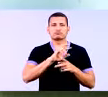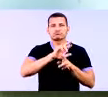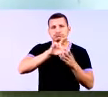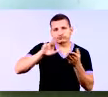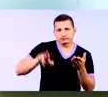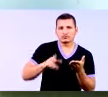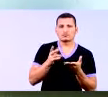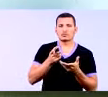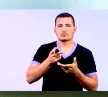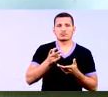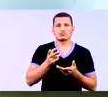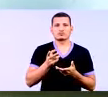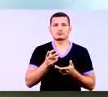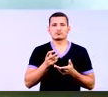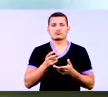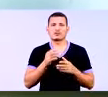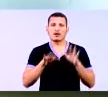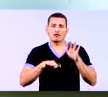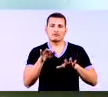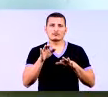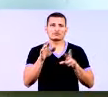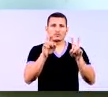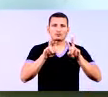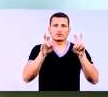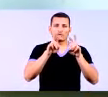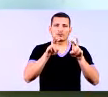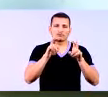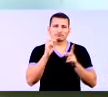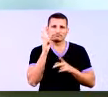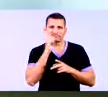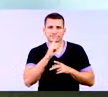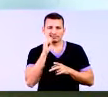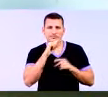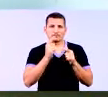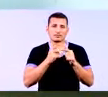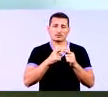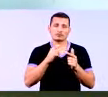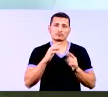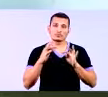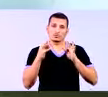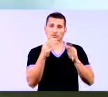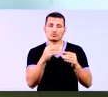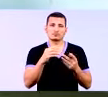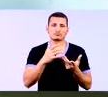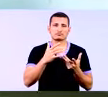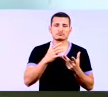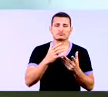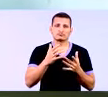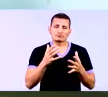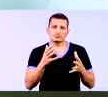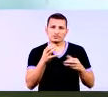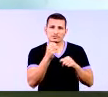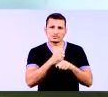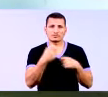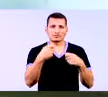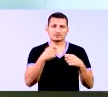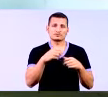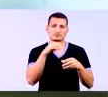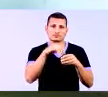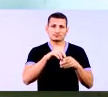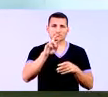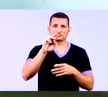computador trava. Por quê? Porque tudo que eu estiver em processamento tem necessariamente que estar na memória